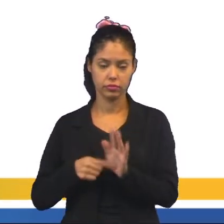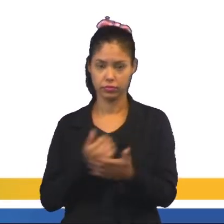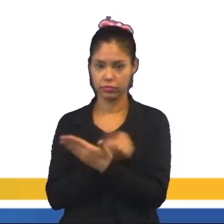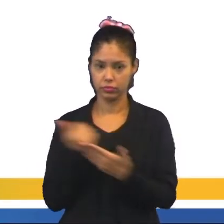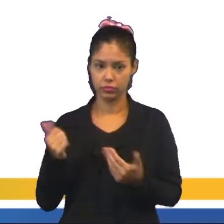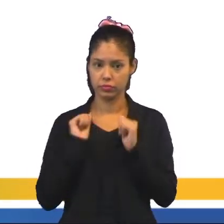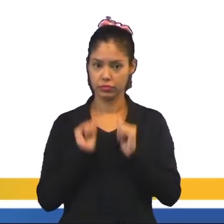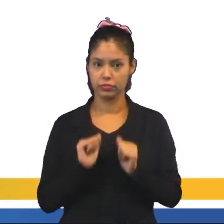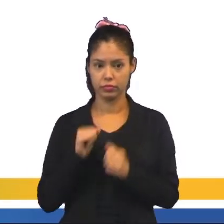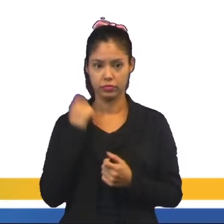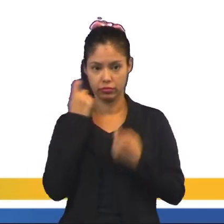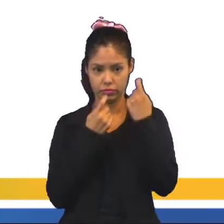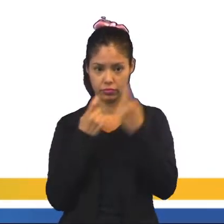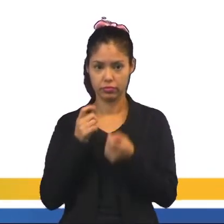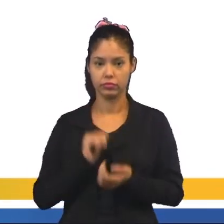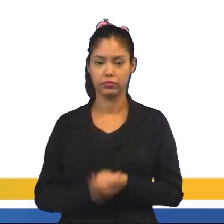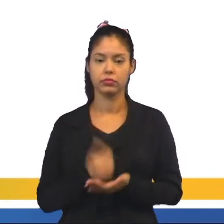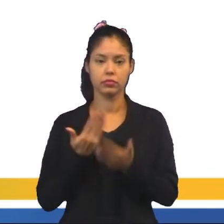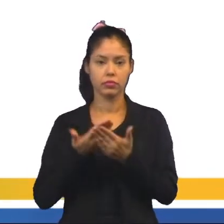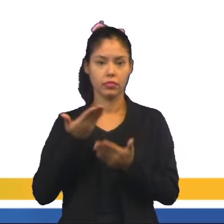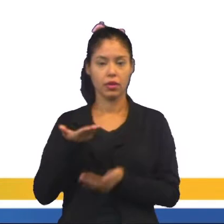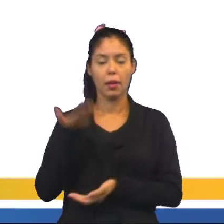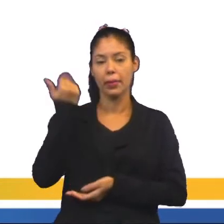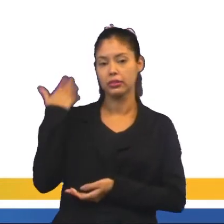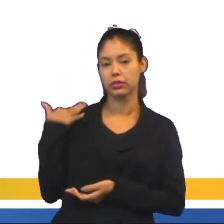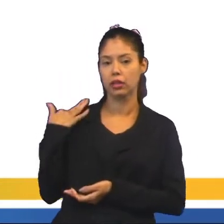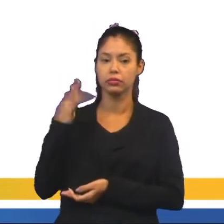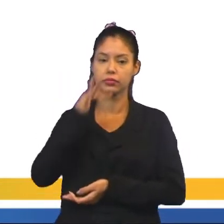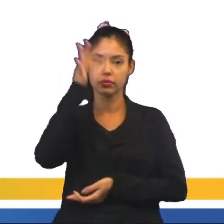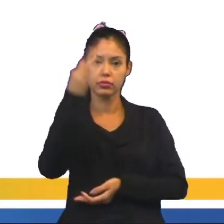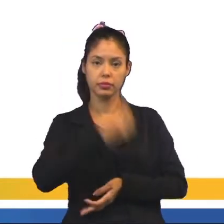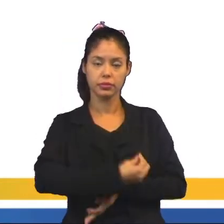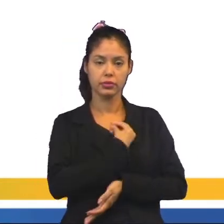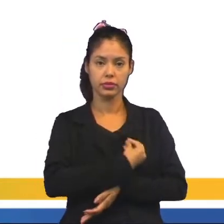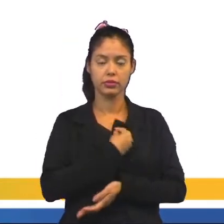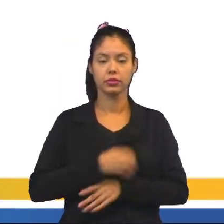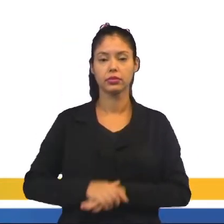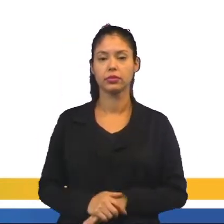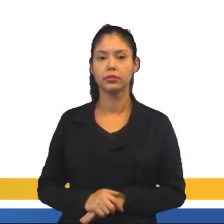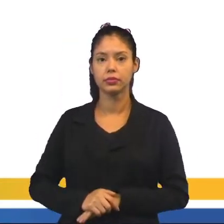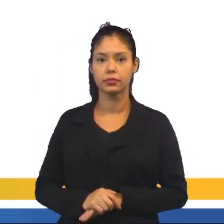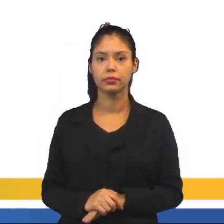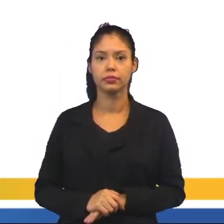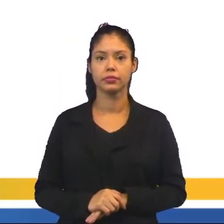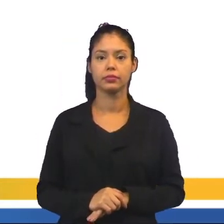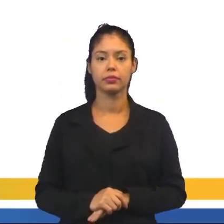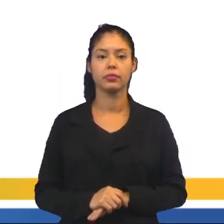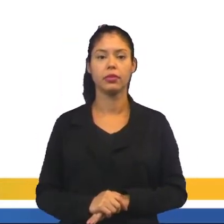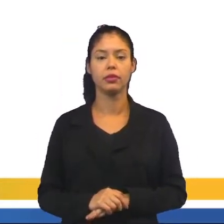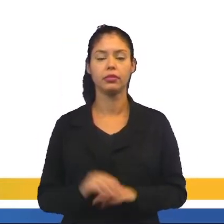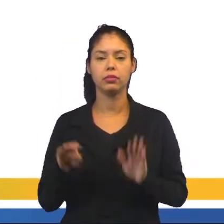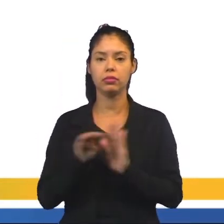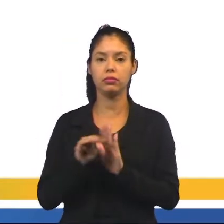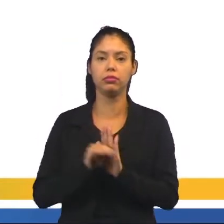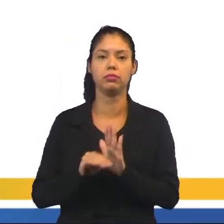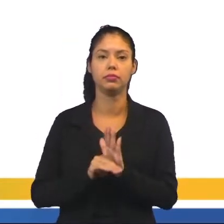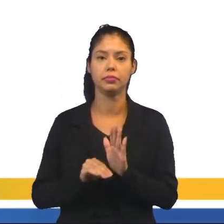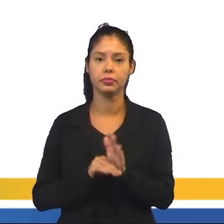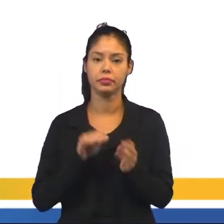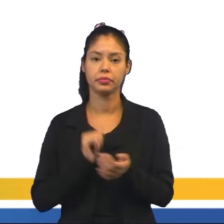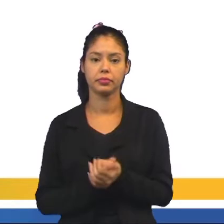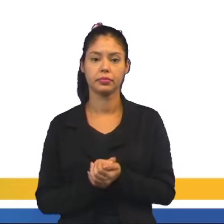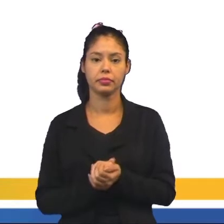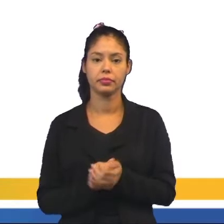indicam ações e podem expressar ação em que no passado nem futuro nem pressentem né Ou seja a grosso modo né o